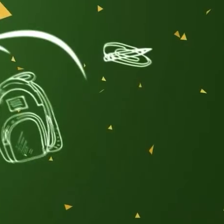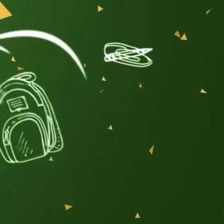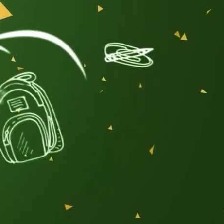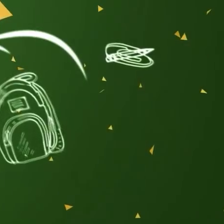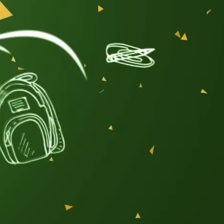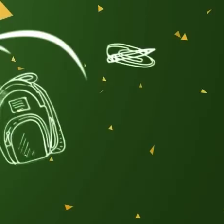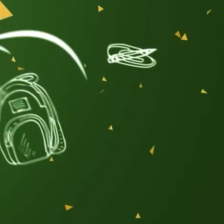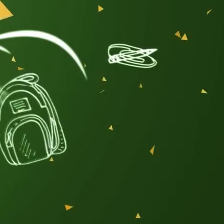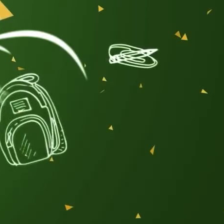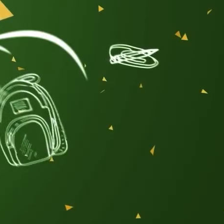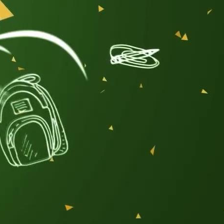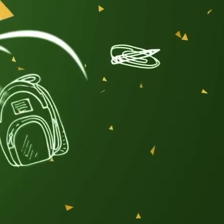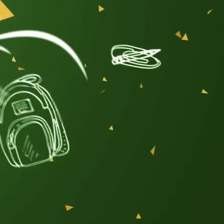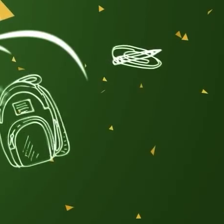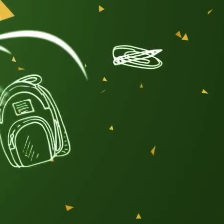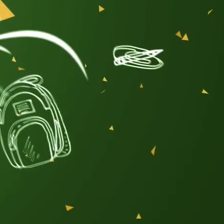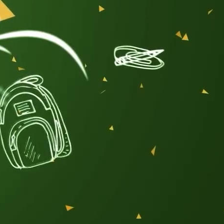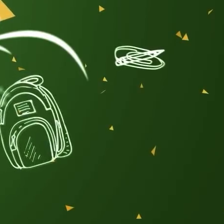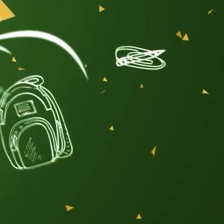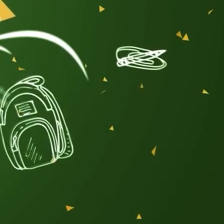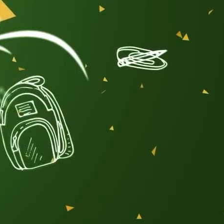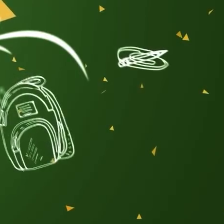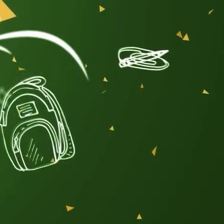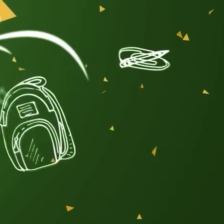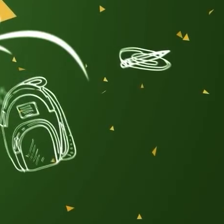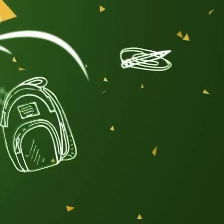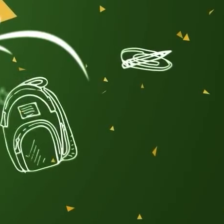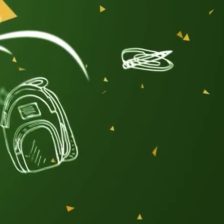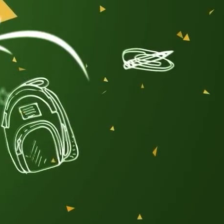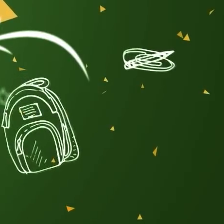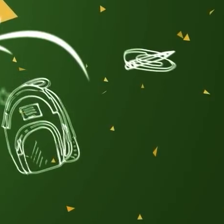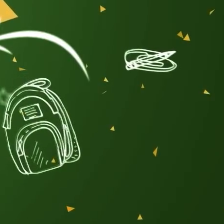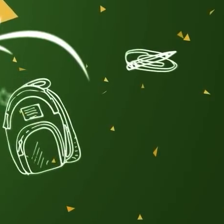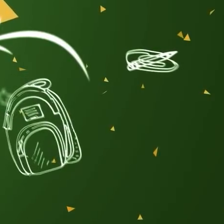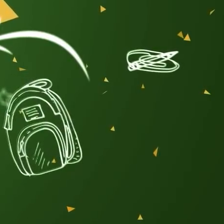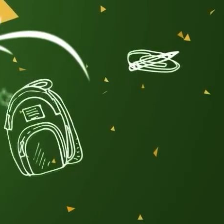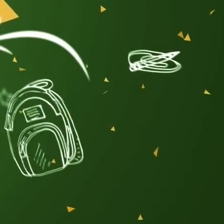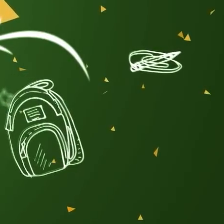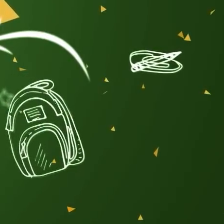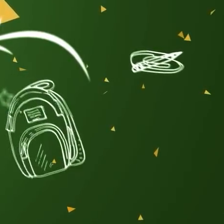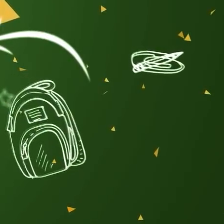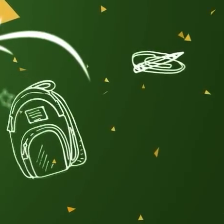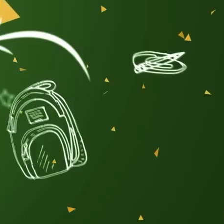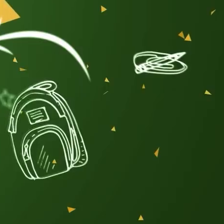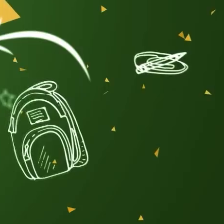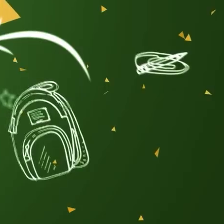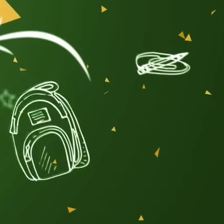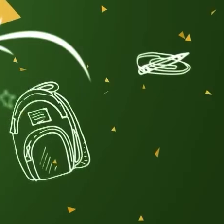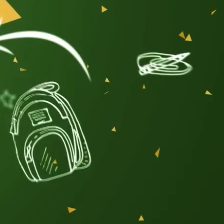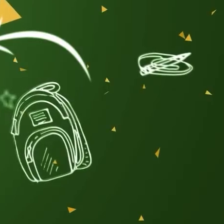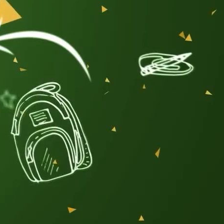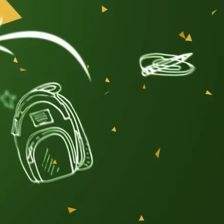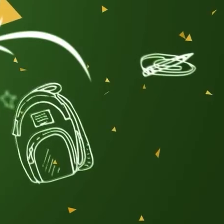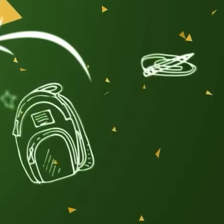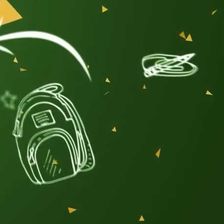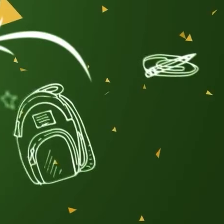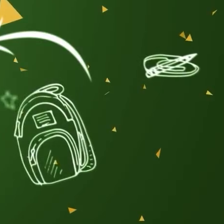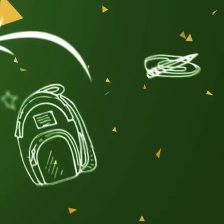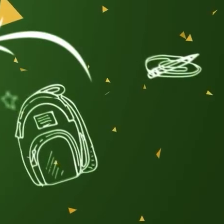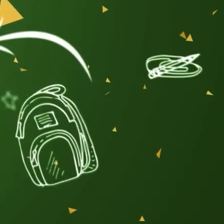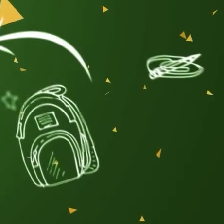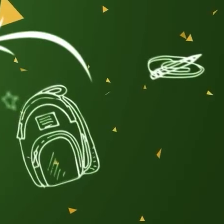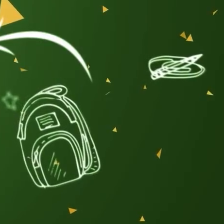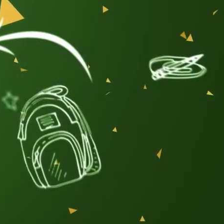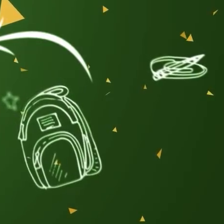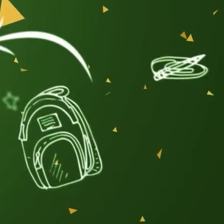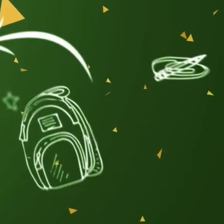enfrentava, atacava. Alguns de vocês vão pensar assim, nossa, que onça brava! Mas